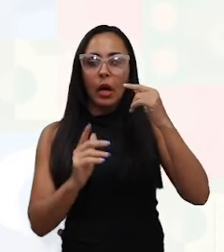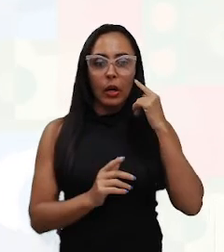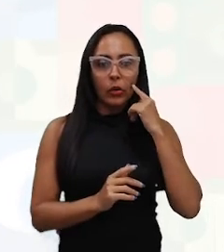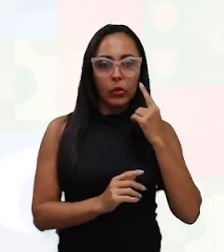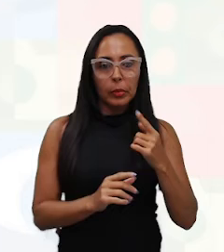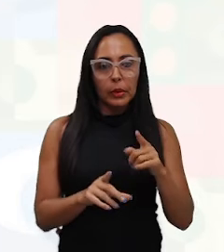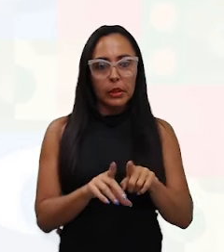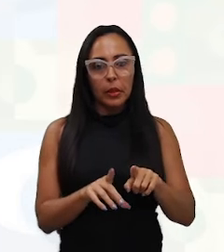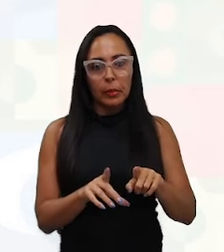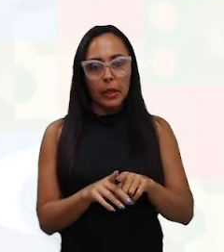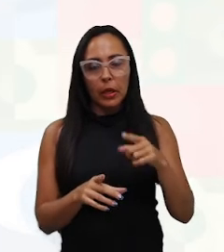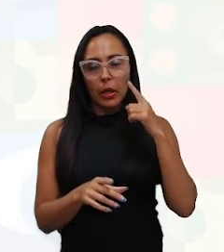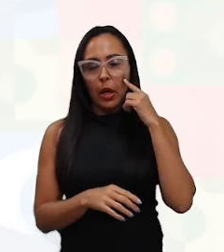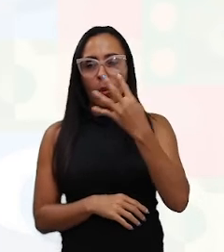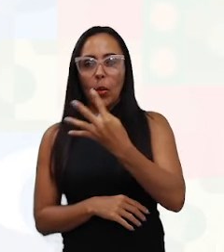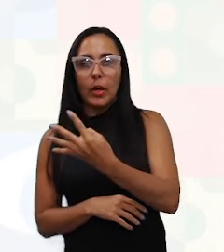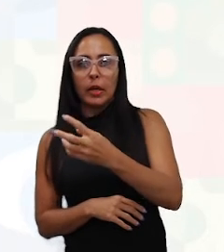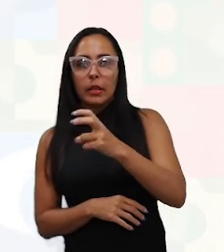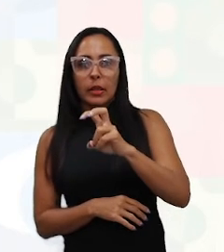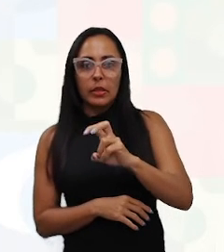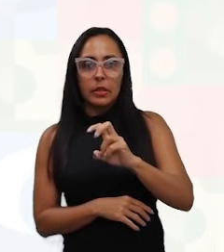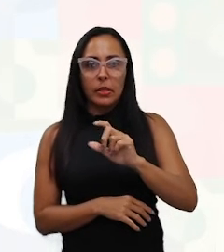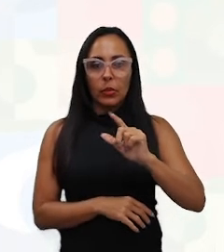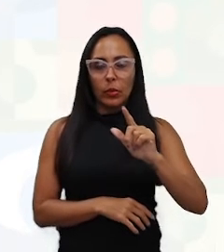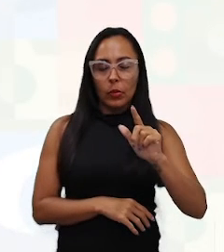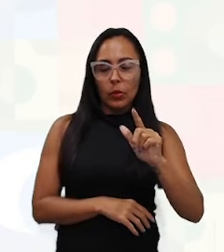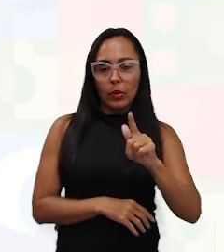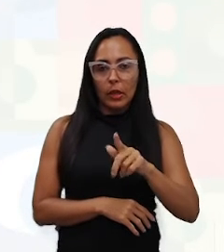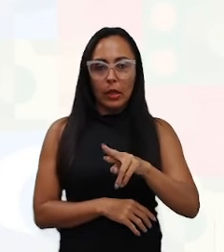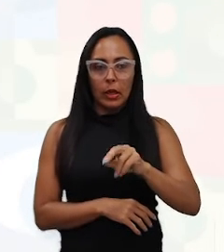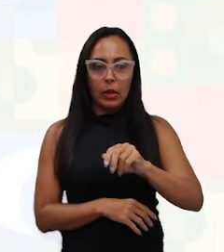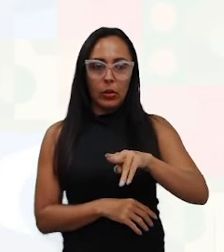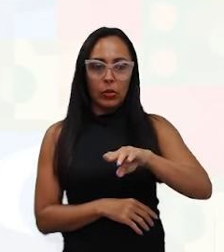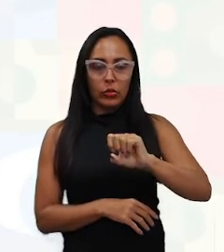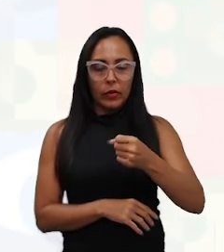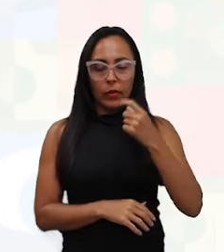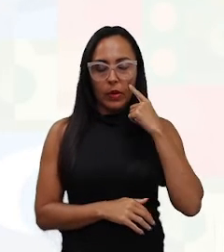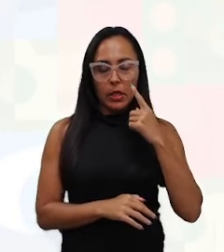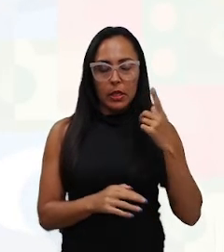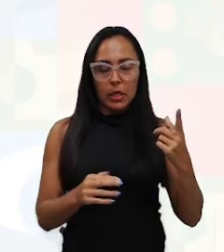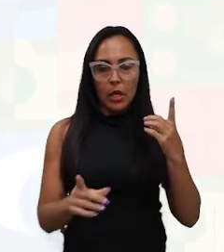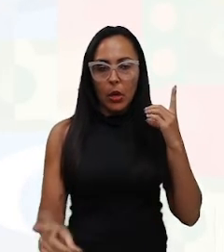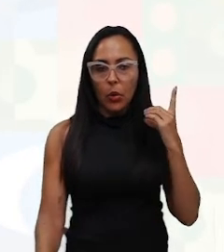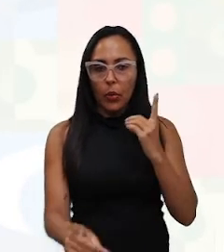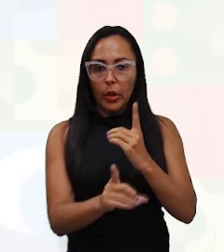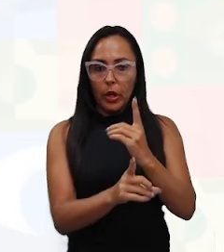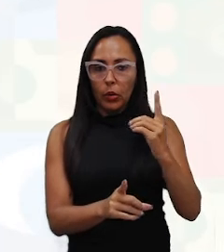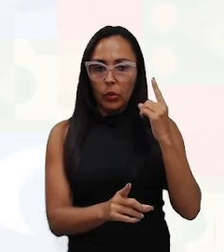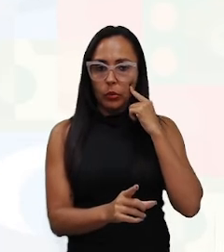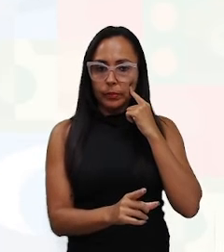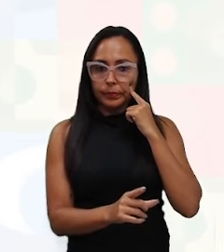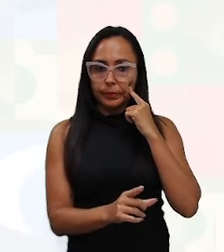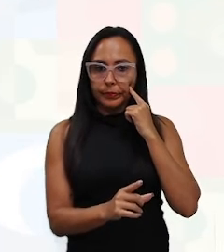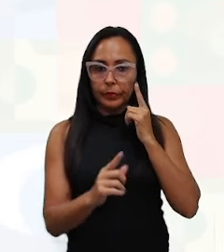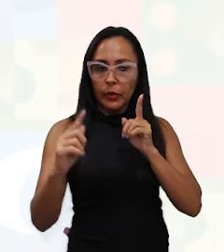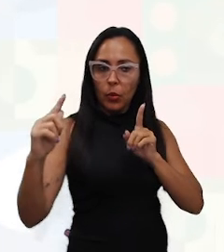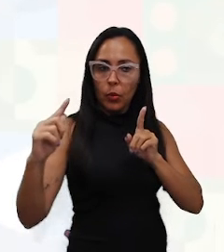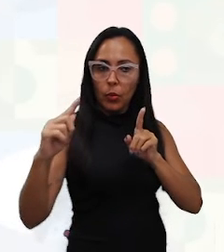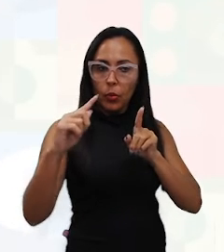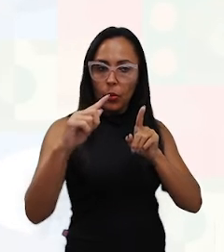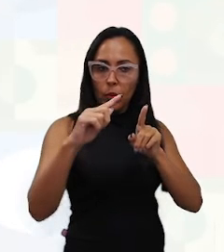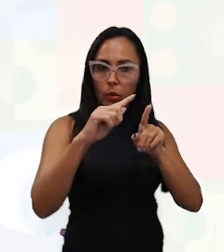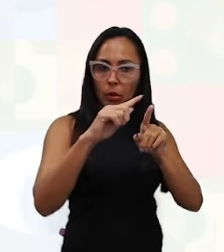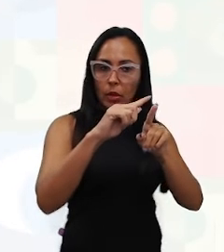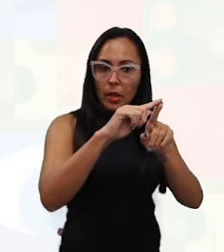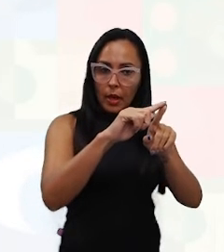a 45 graus, eu vou fazer um encontro dessa linha, que é o olhar do observador, que é o ponto de